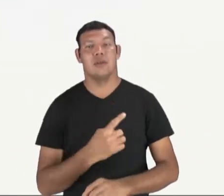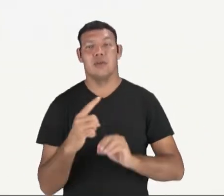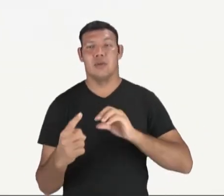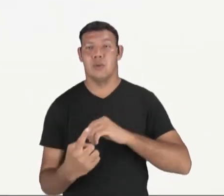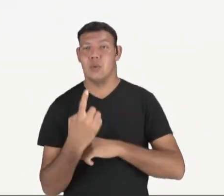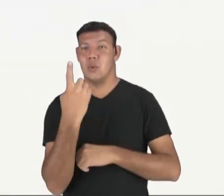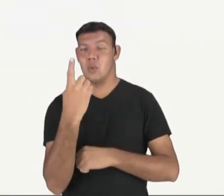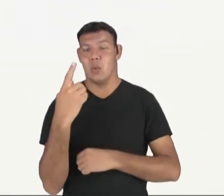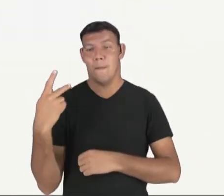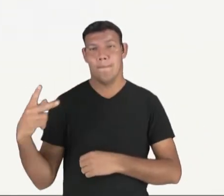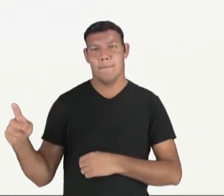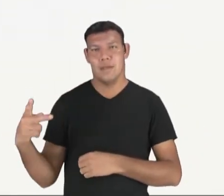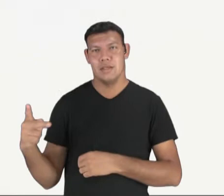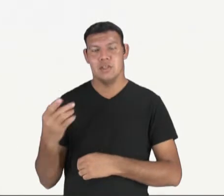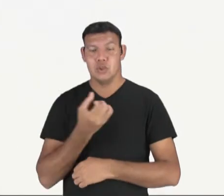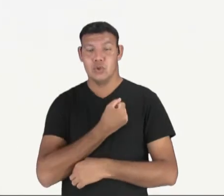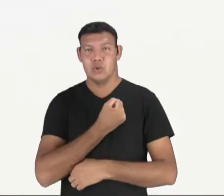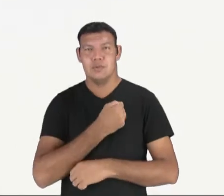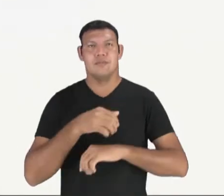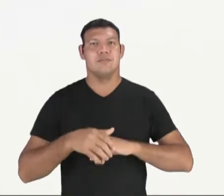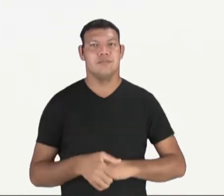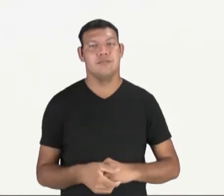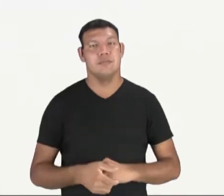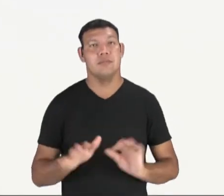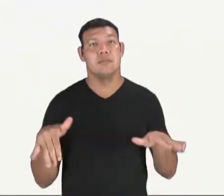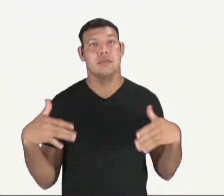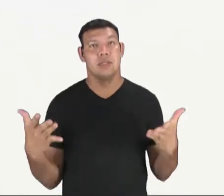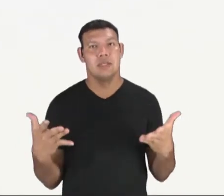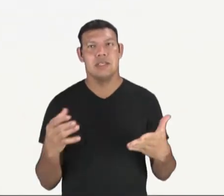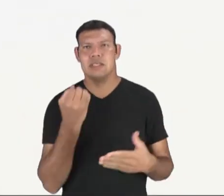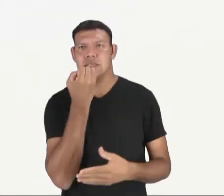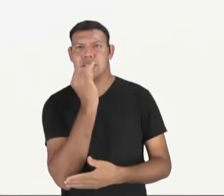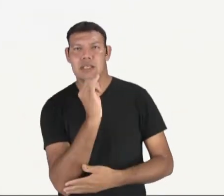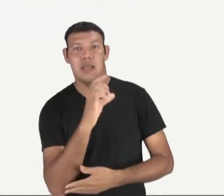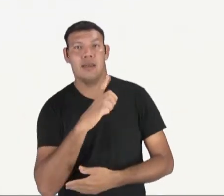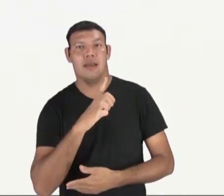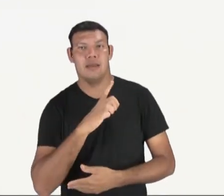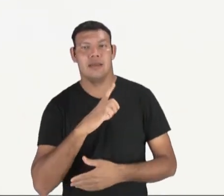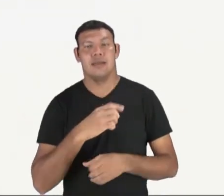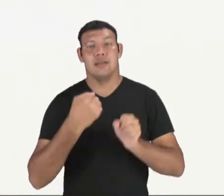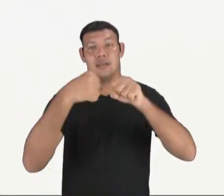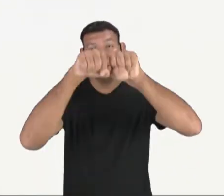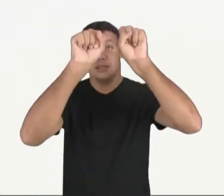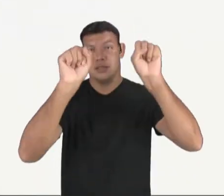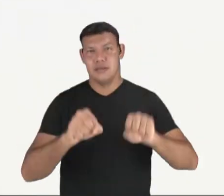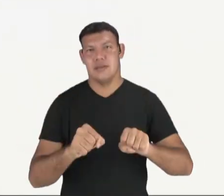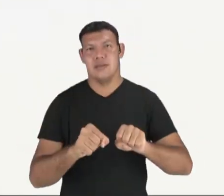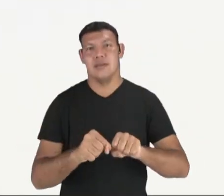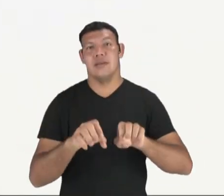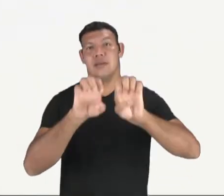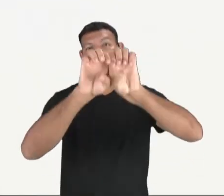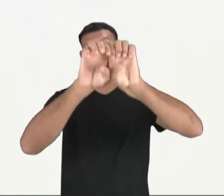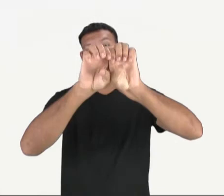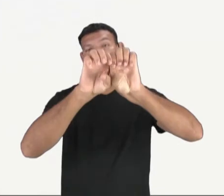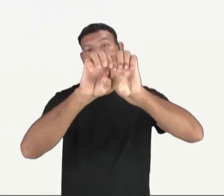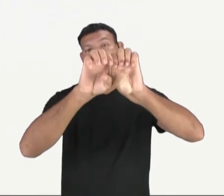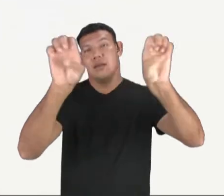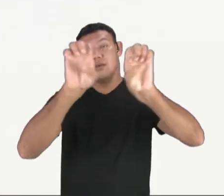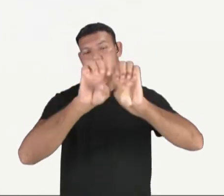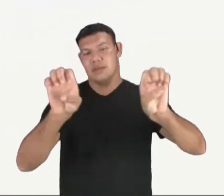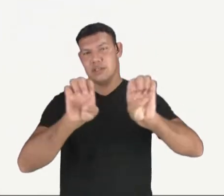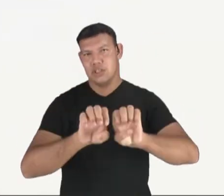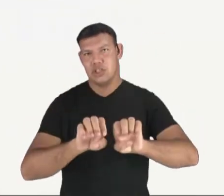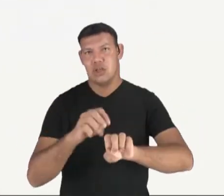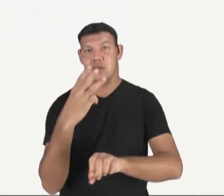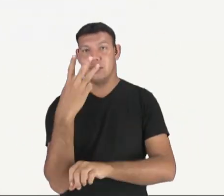solução, certo? No caso, se vocês tivessem um sistema com três incógnitas, por exemplo,